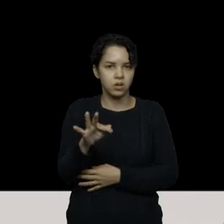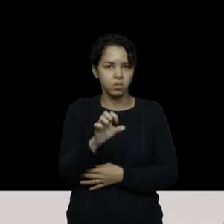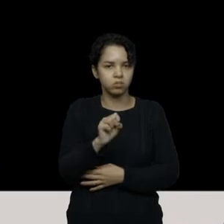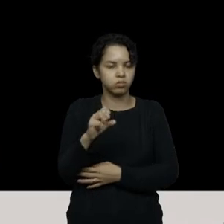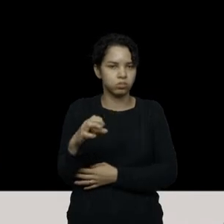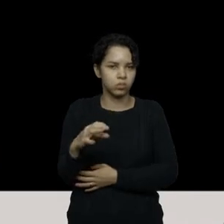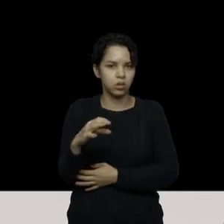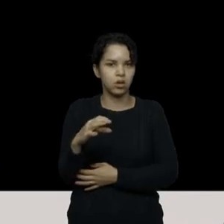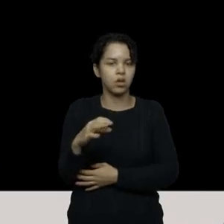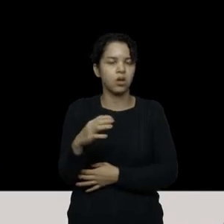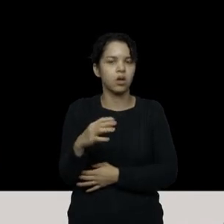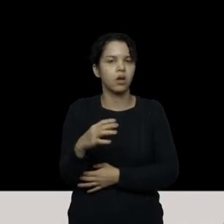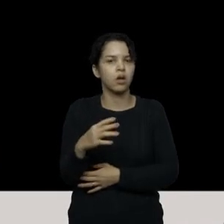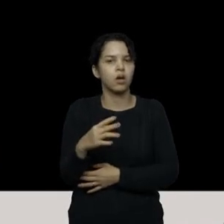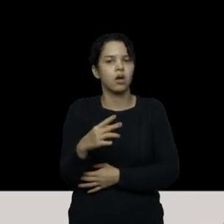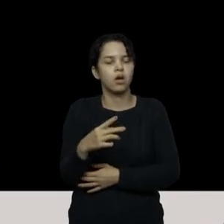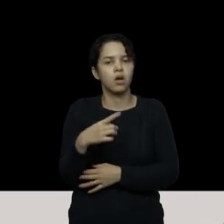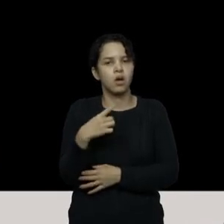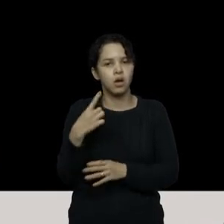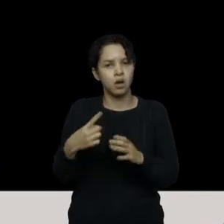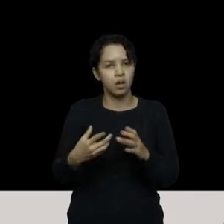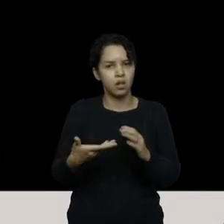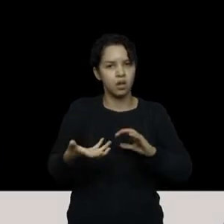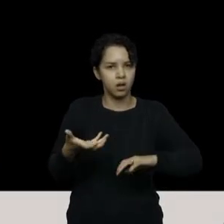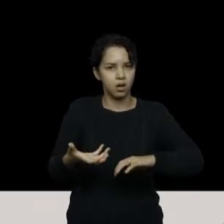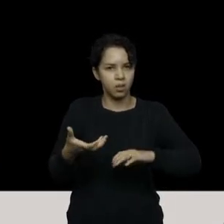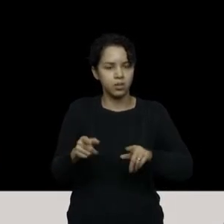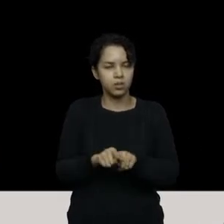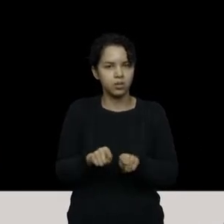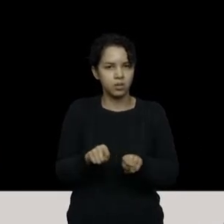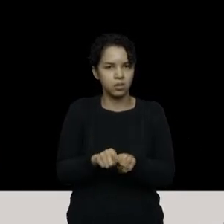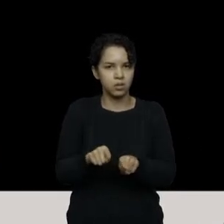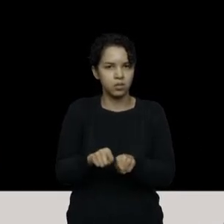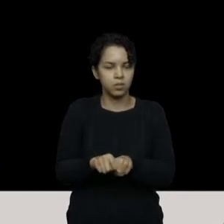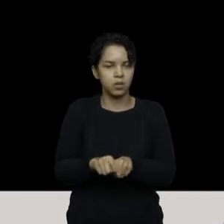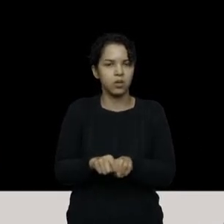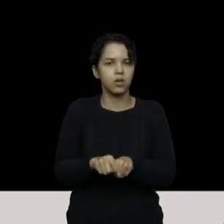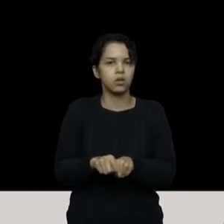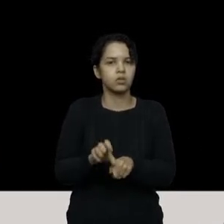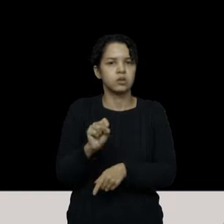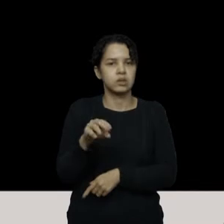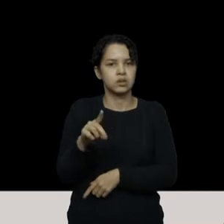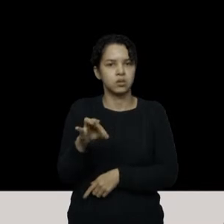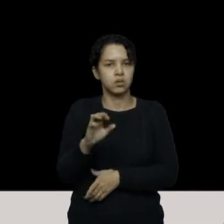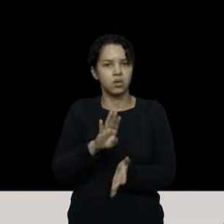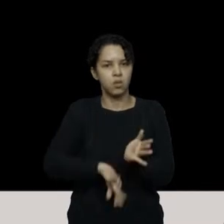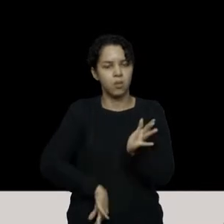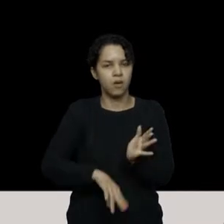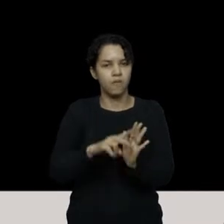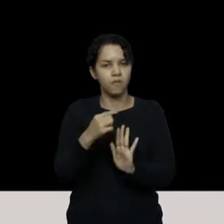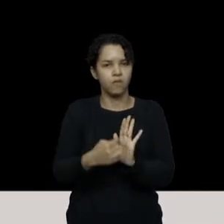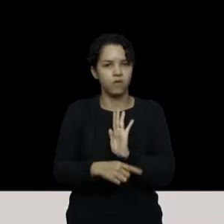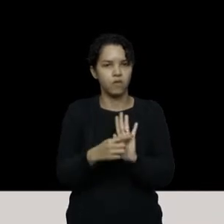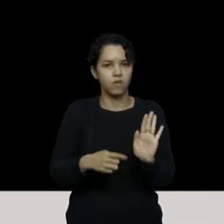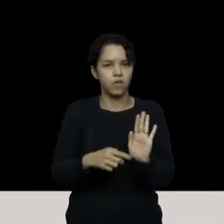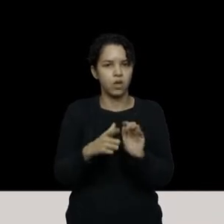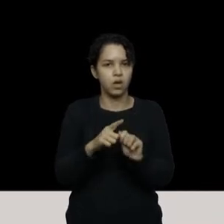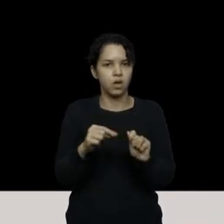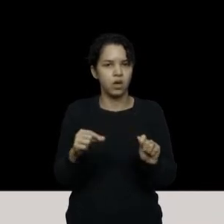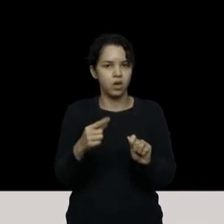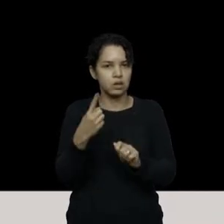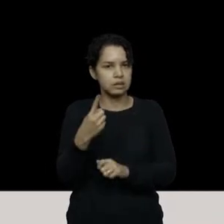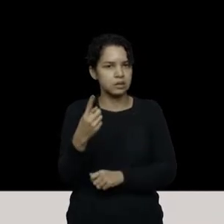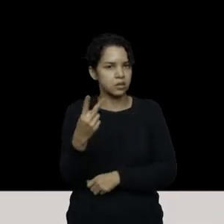câmara dos deputados e no senado federal pela derrubada dos vetos ao artigo 2º e